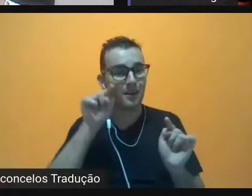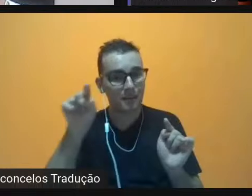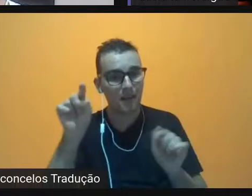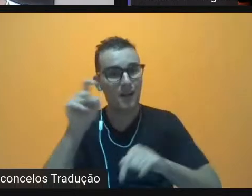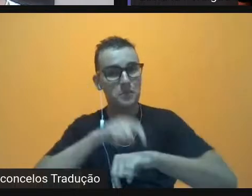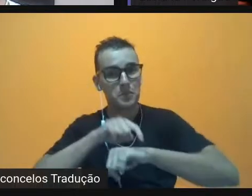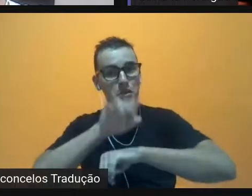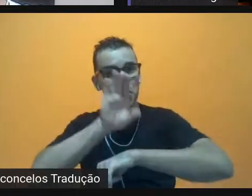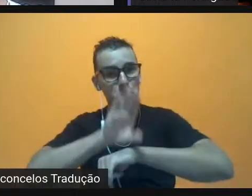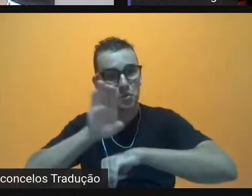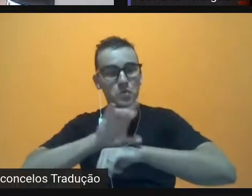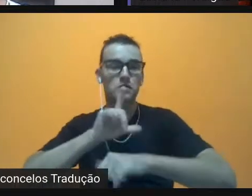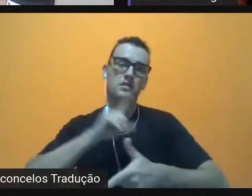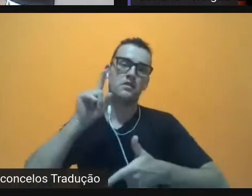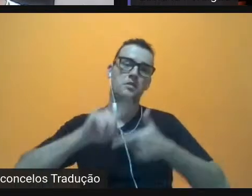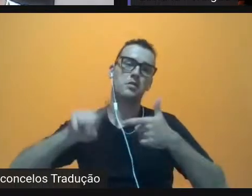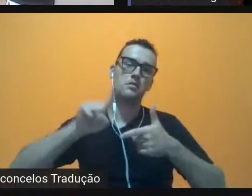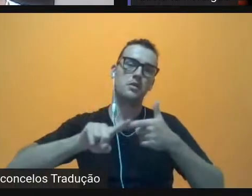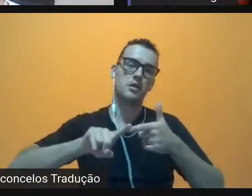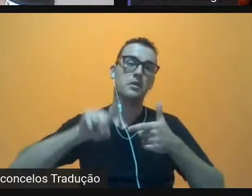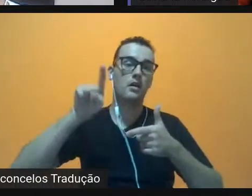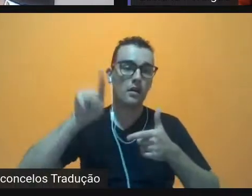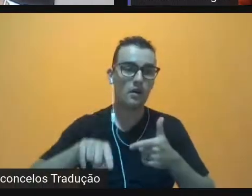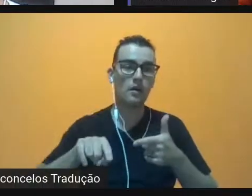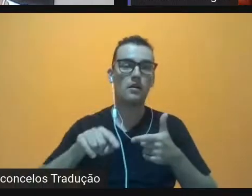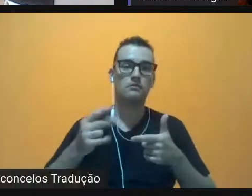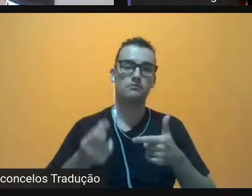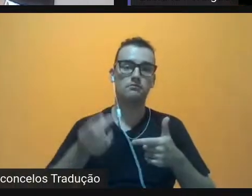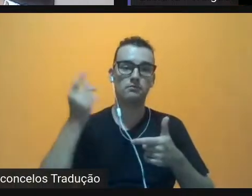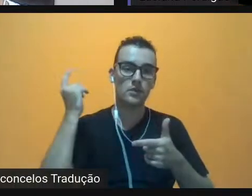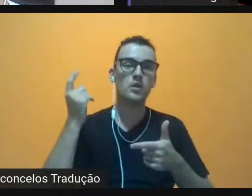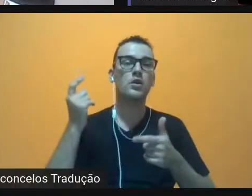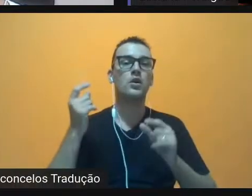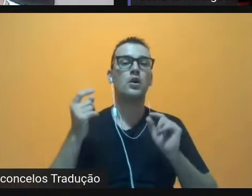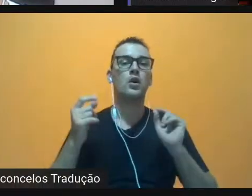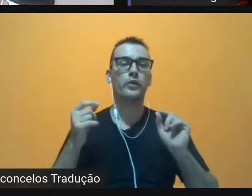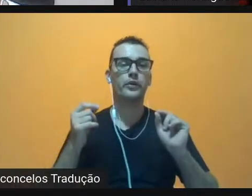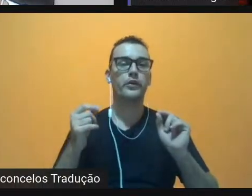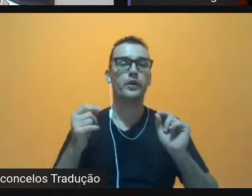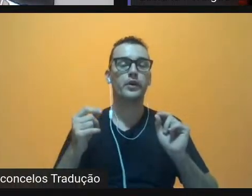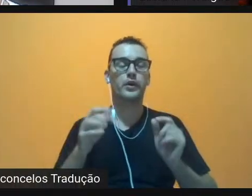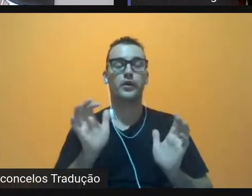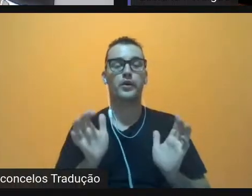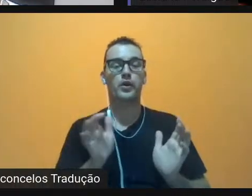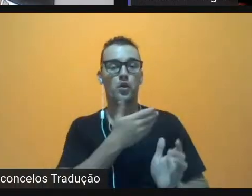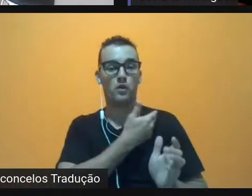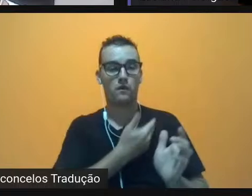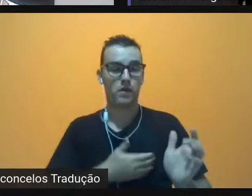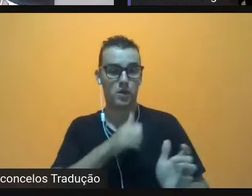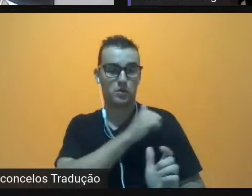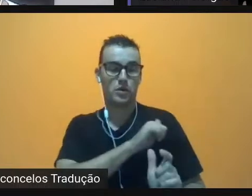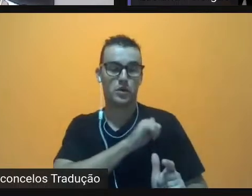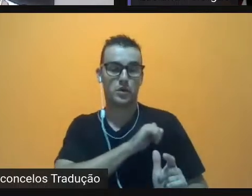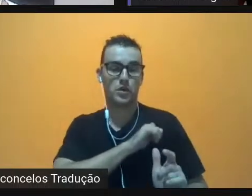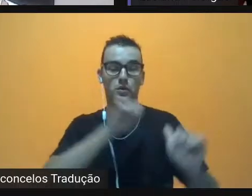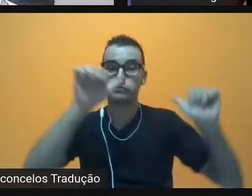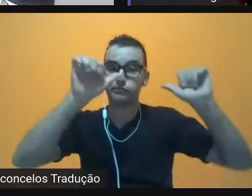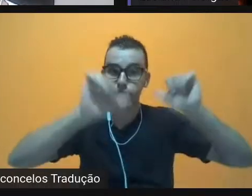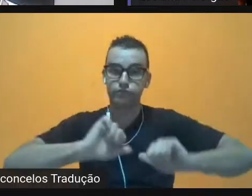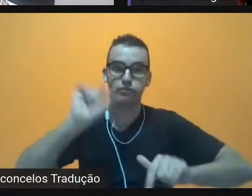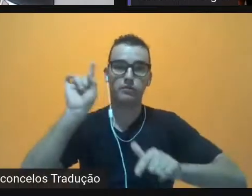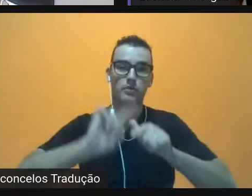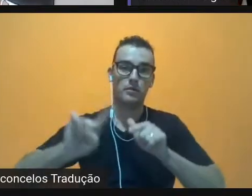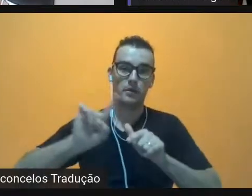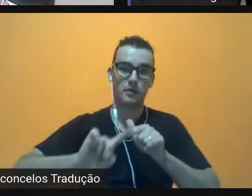esse problema, que foi a época, né, que culminou a recessão do estado do Rio de Janeiro, e aí a gente teve